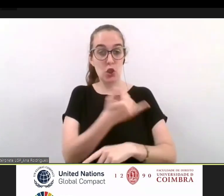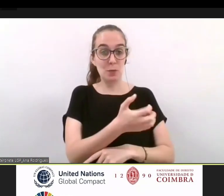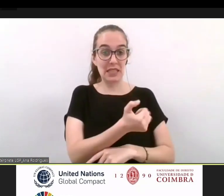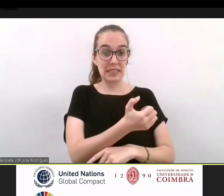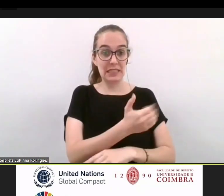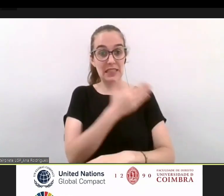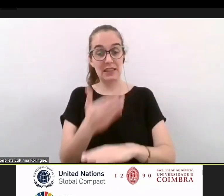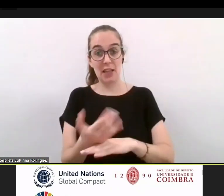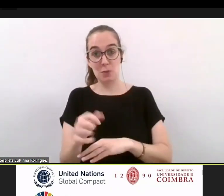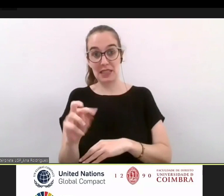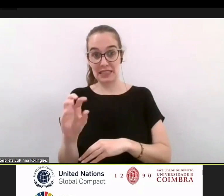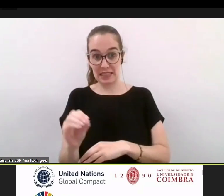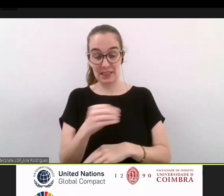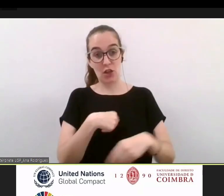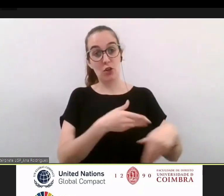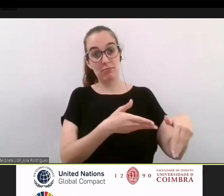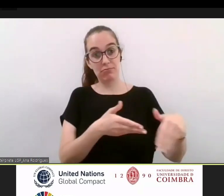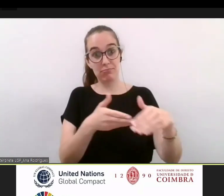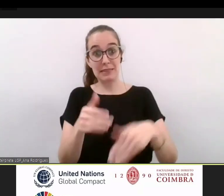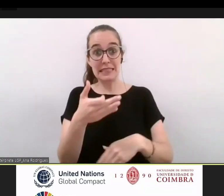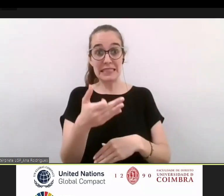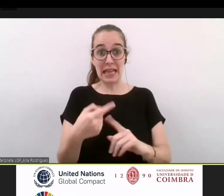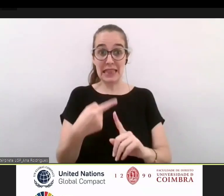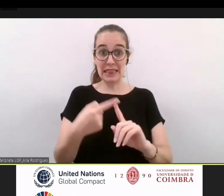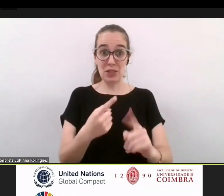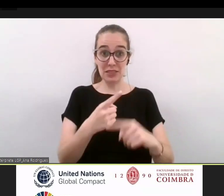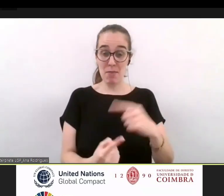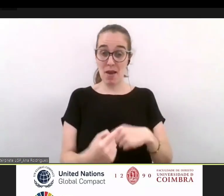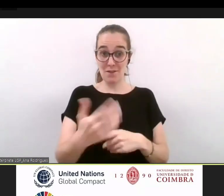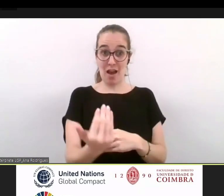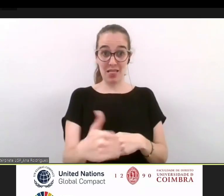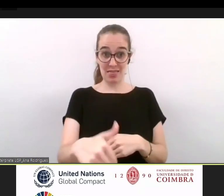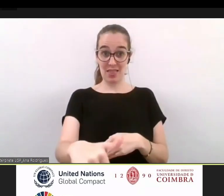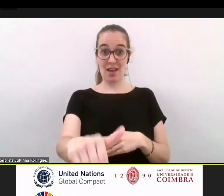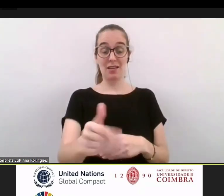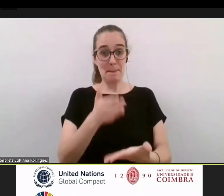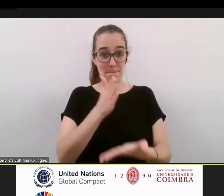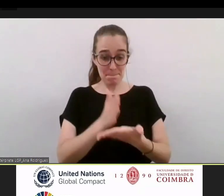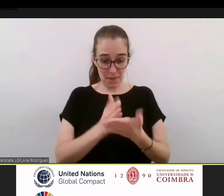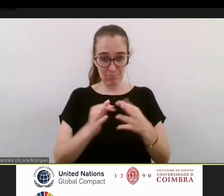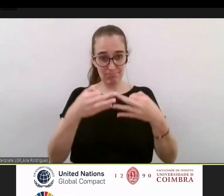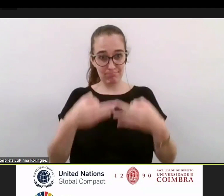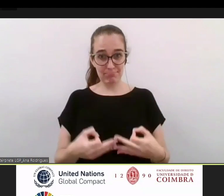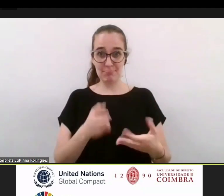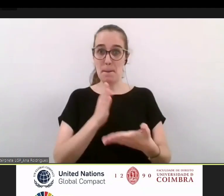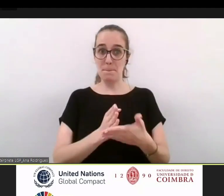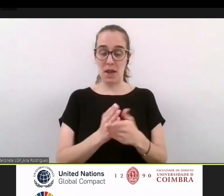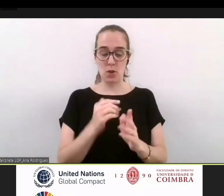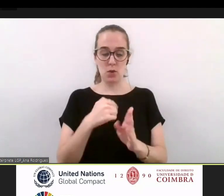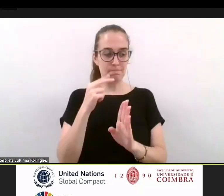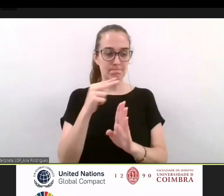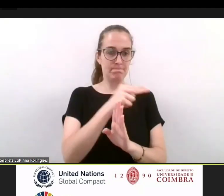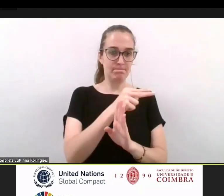em 2030. Faltam 7 anos e meio para alcançar essa meta de 2030 e, portanto, nós temos que olhar para trás, ver o que já